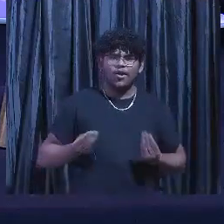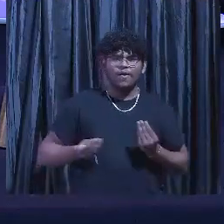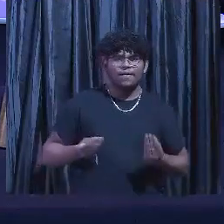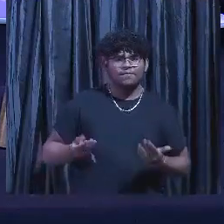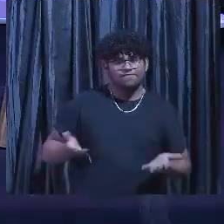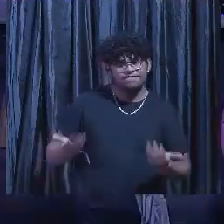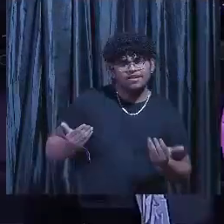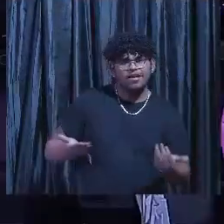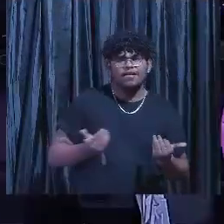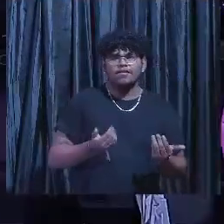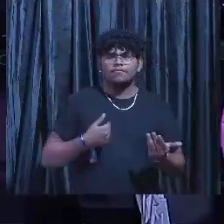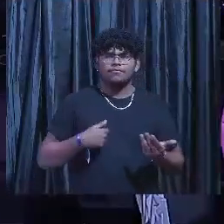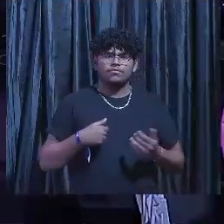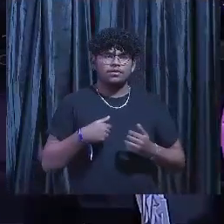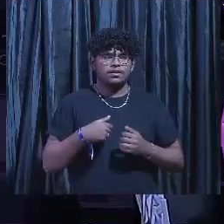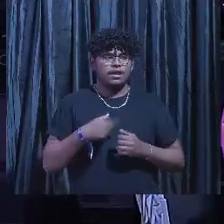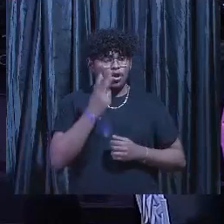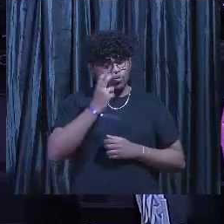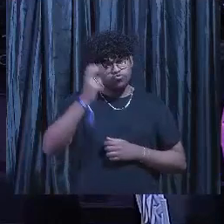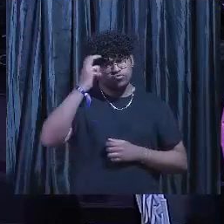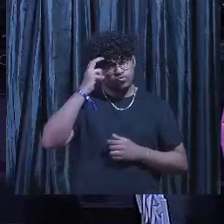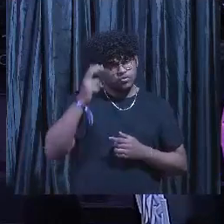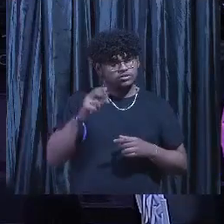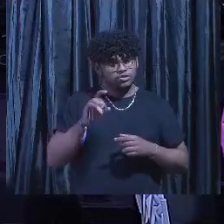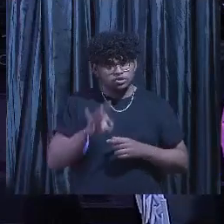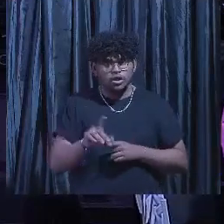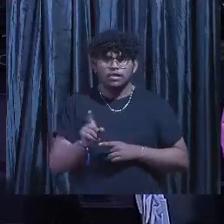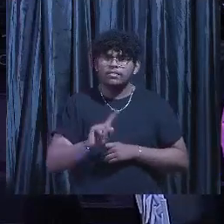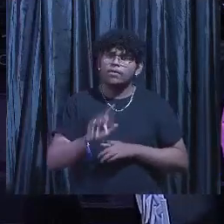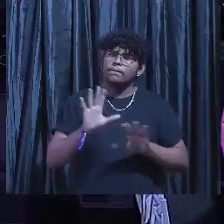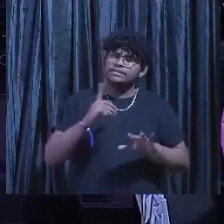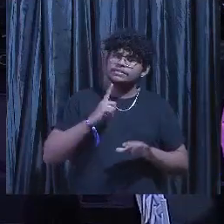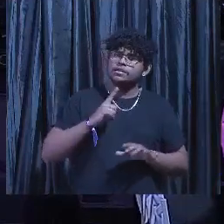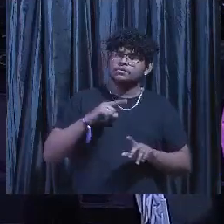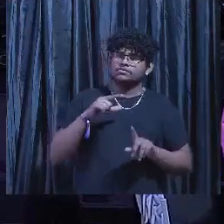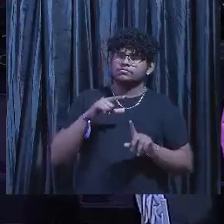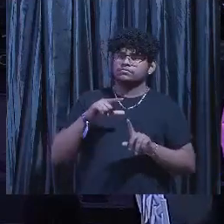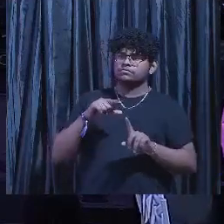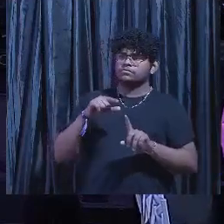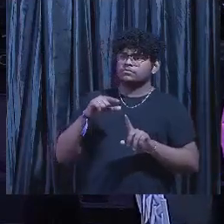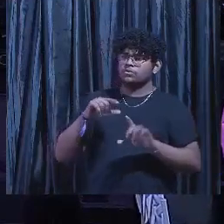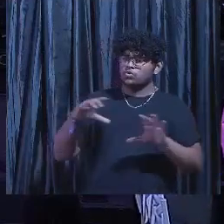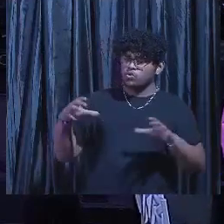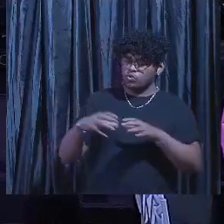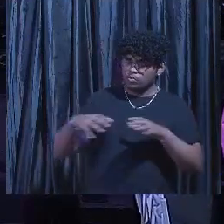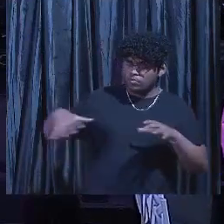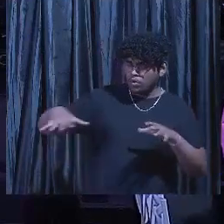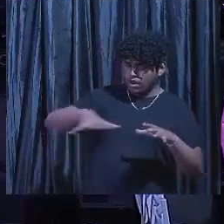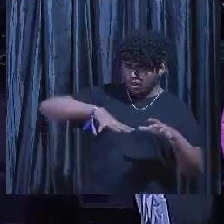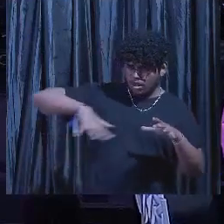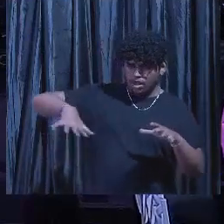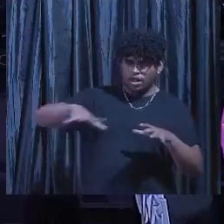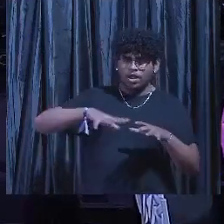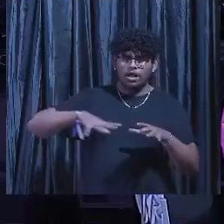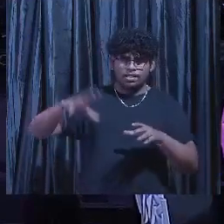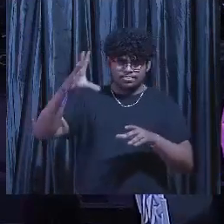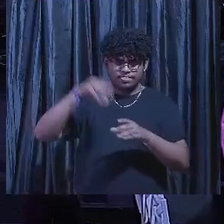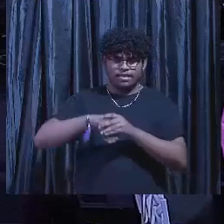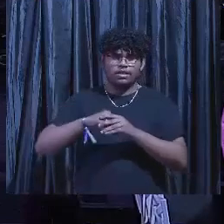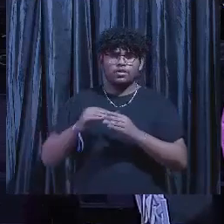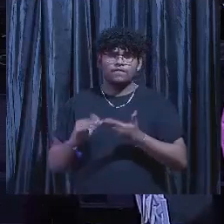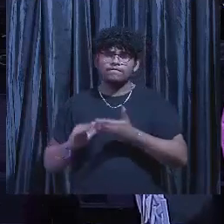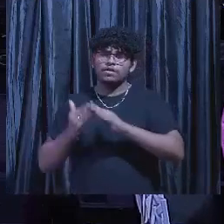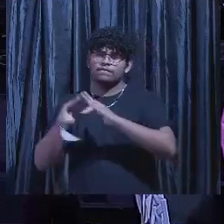fazer alguma atividade cultural, mas tem um ecossistema muito importante que compõe a periferia, compõe a favela, e essas pessoas que estão